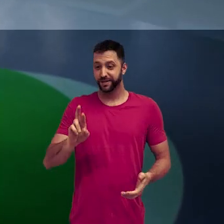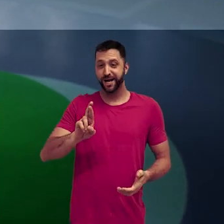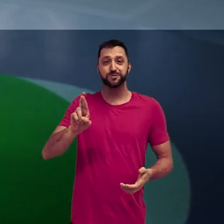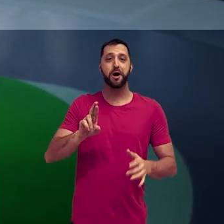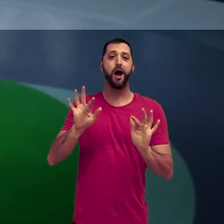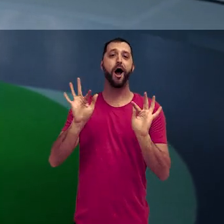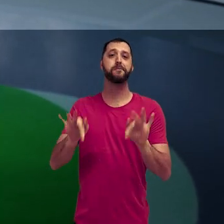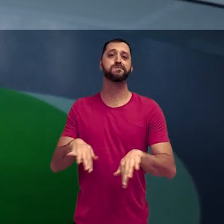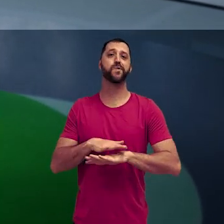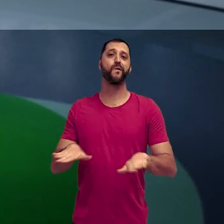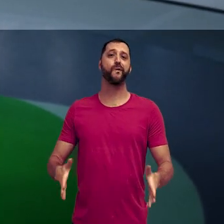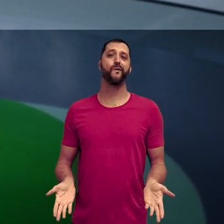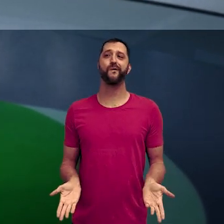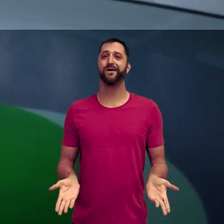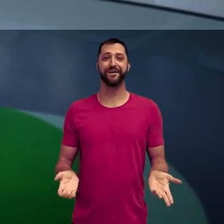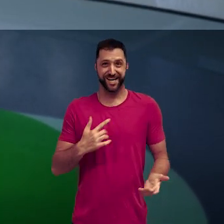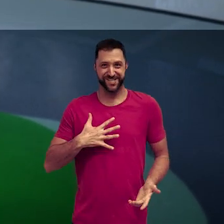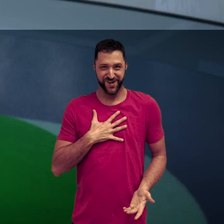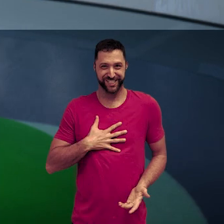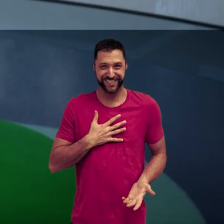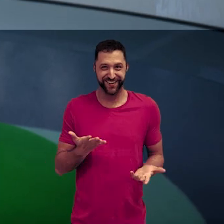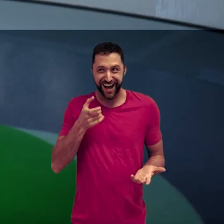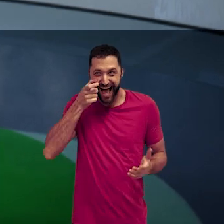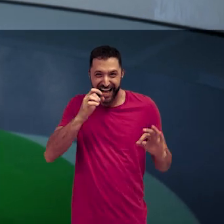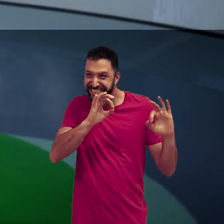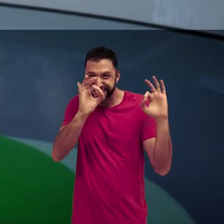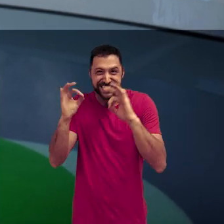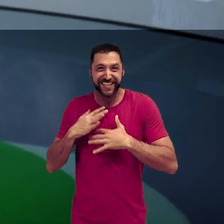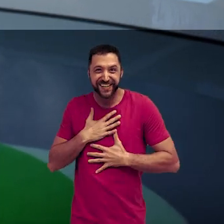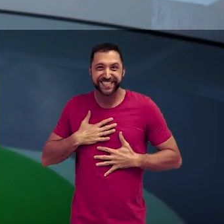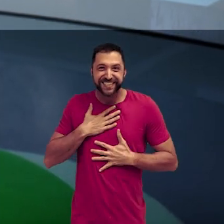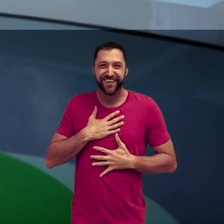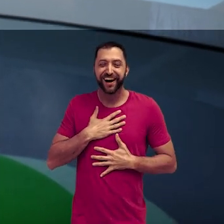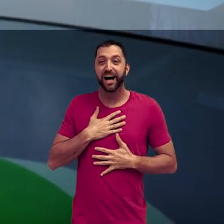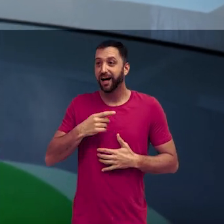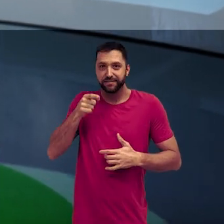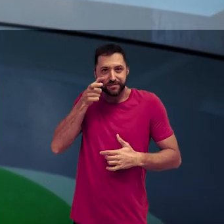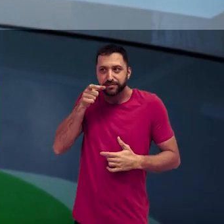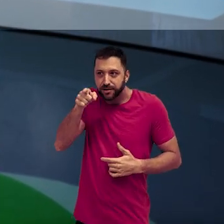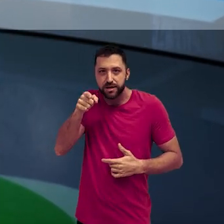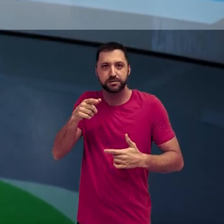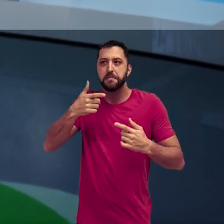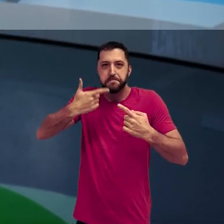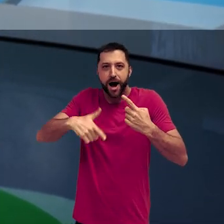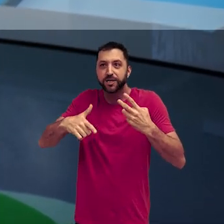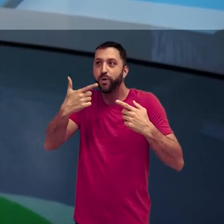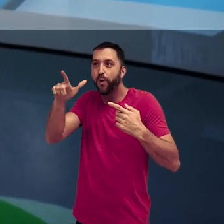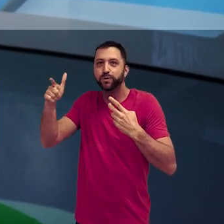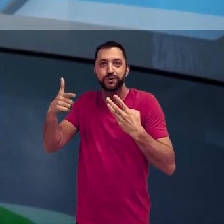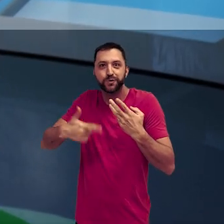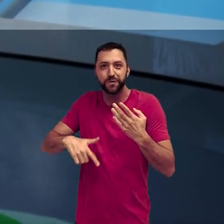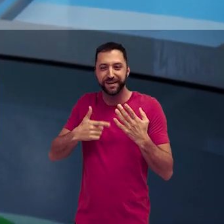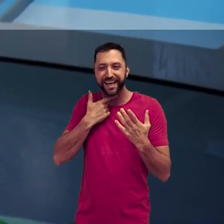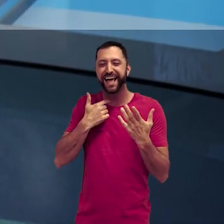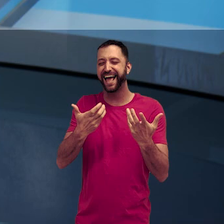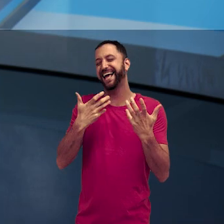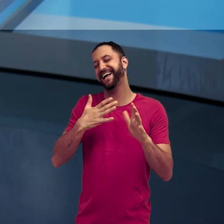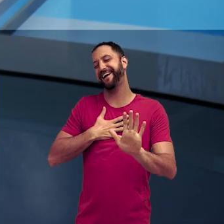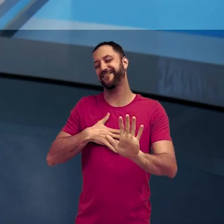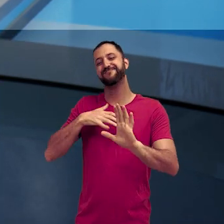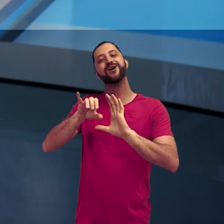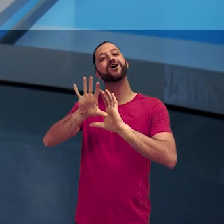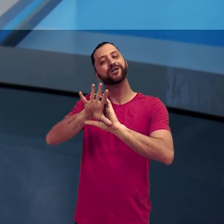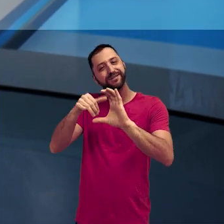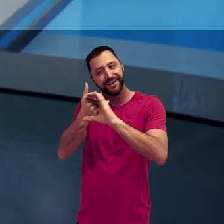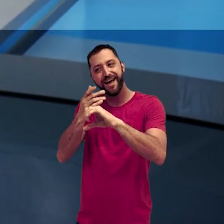E o Ressoar fica por aqui. Gostou do programa de hoje? Então, para ver esse e outros programas, só se inscrever lá no